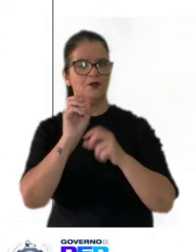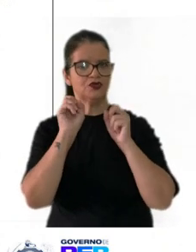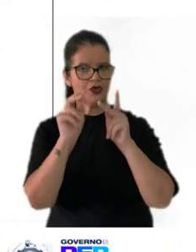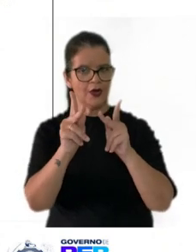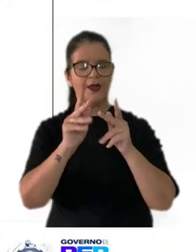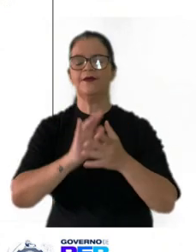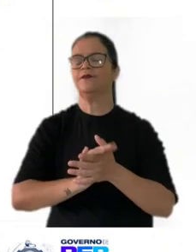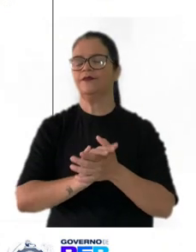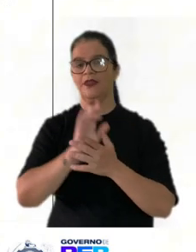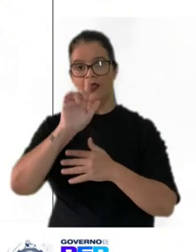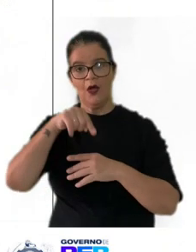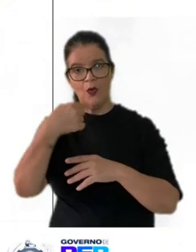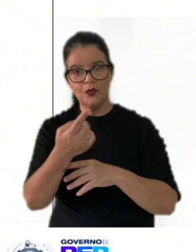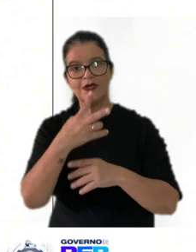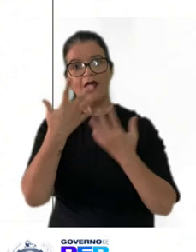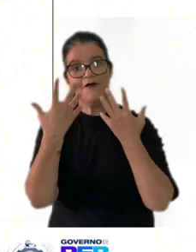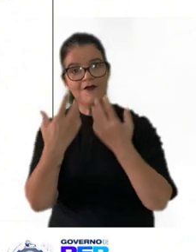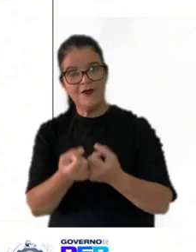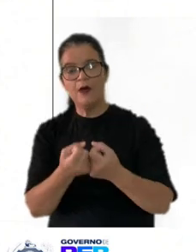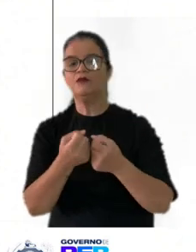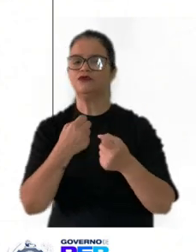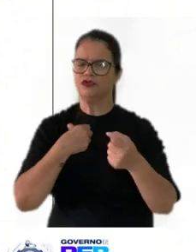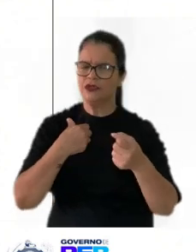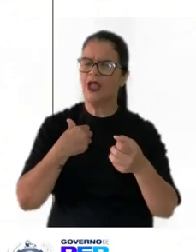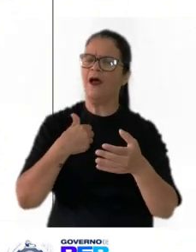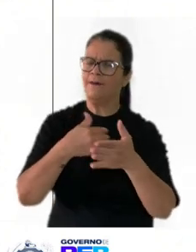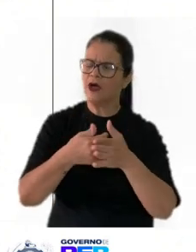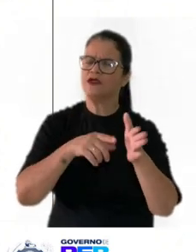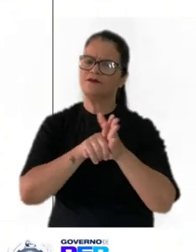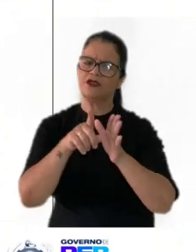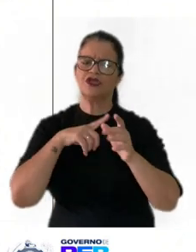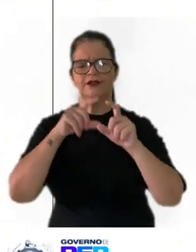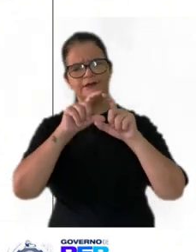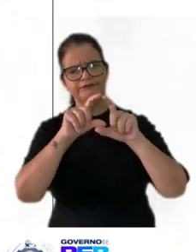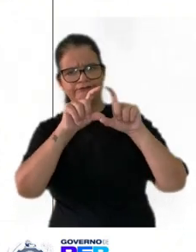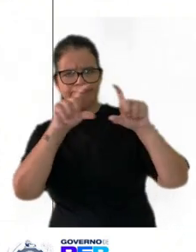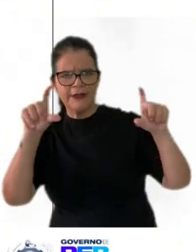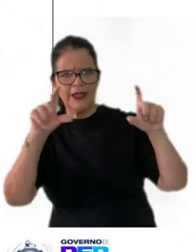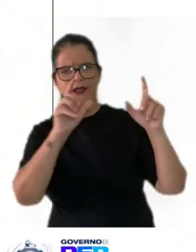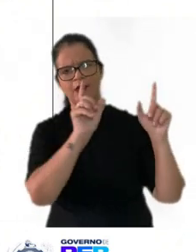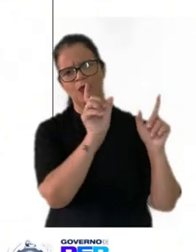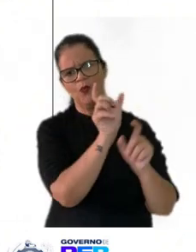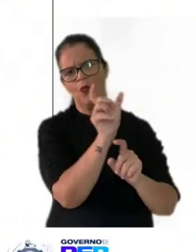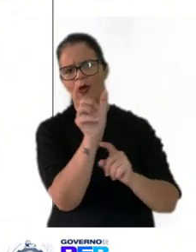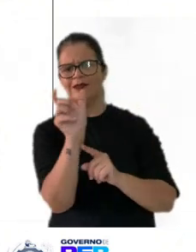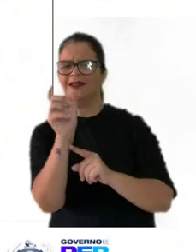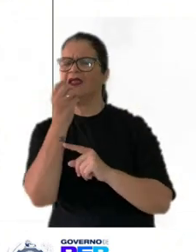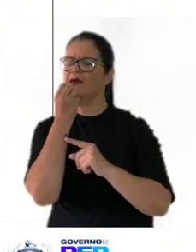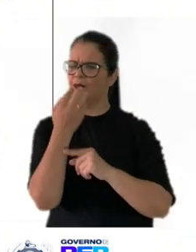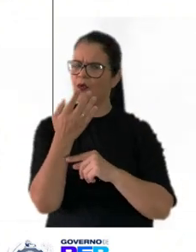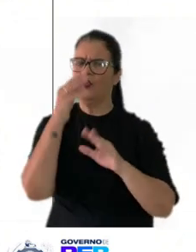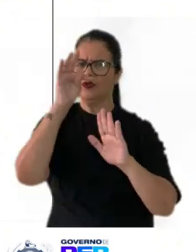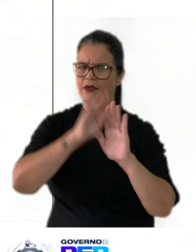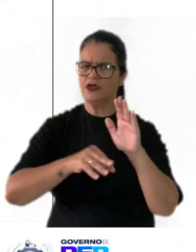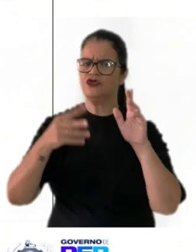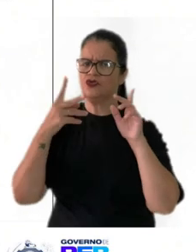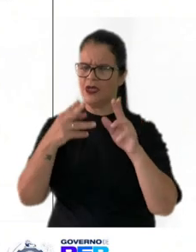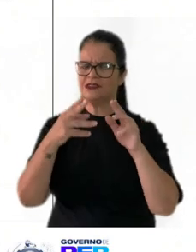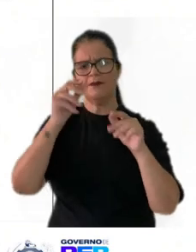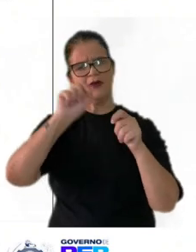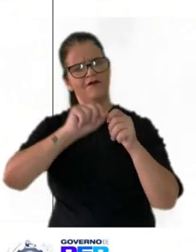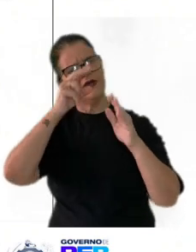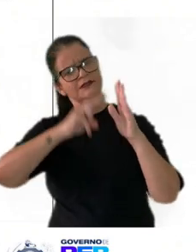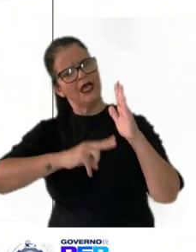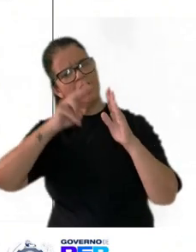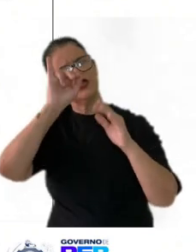pra próxima bom na próxima a gente tem uma tirinha né gente é ótimo quando vem texto assim né pra gente fazer a leitura da imagem